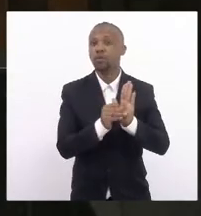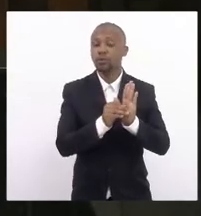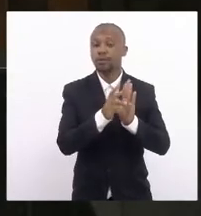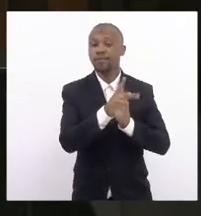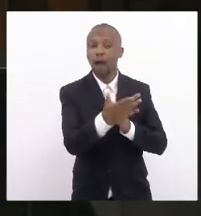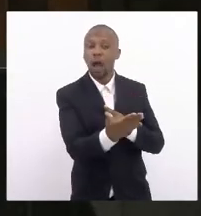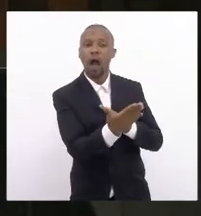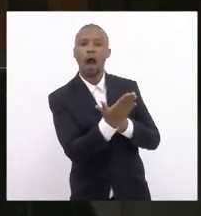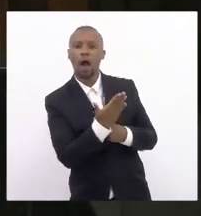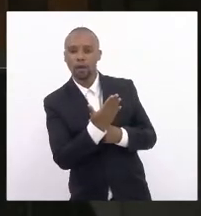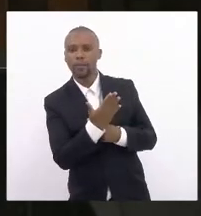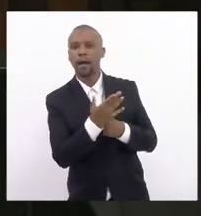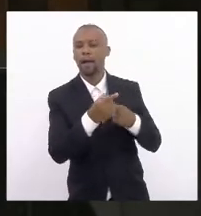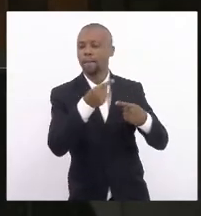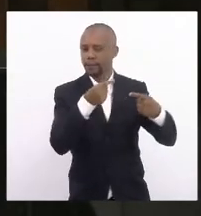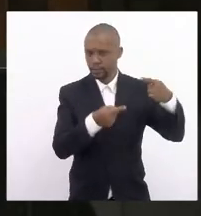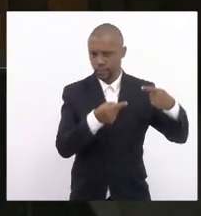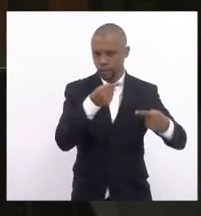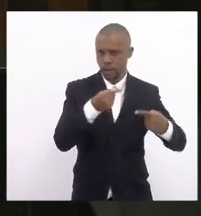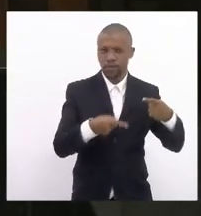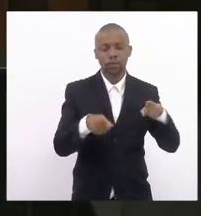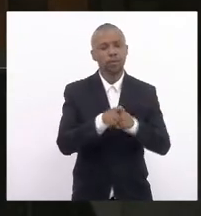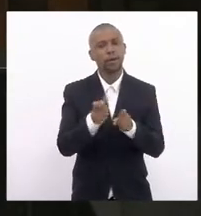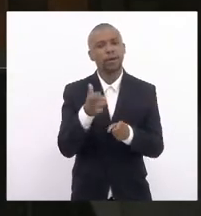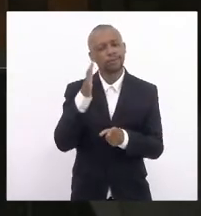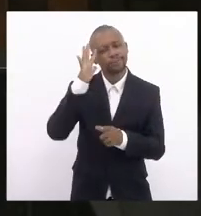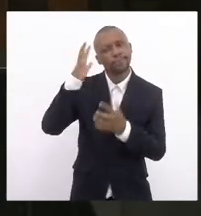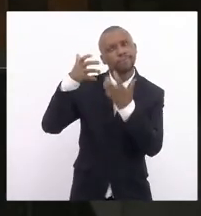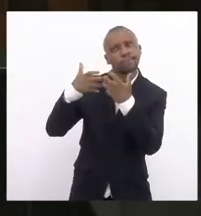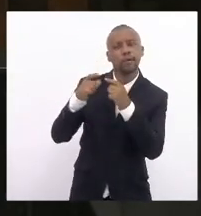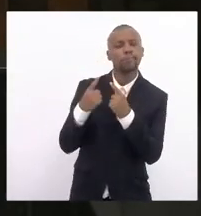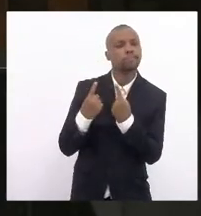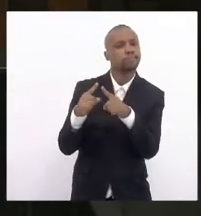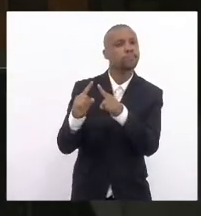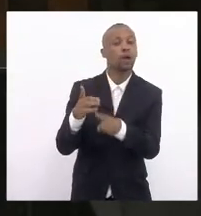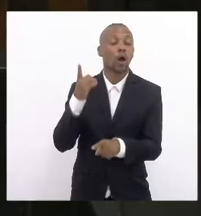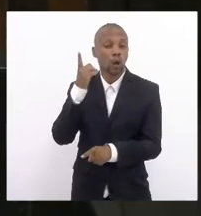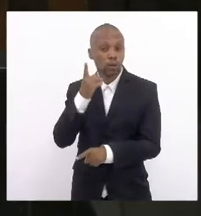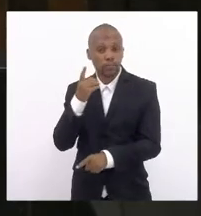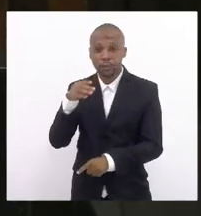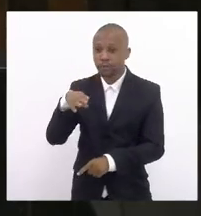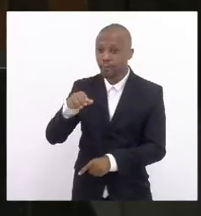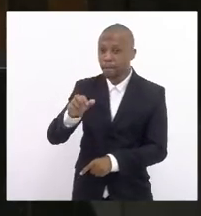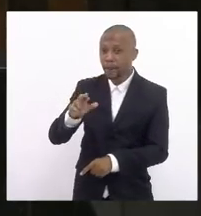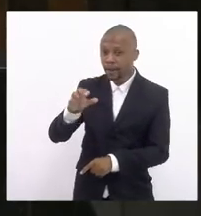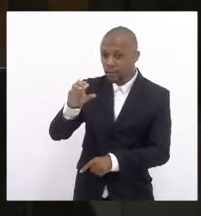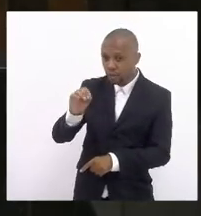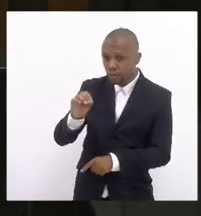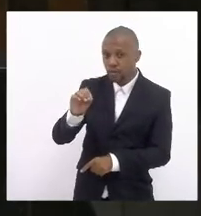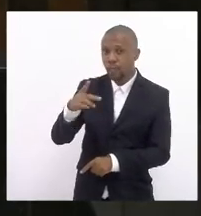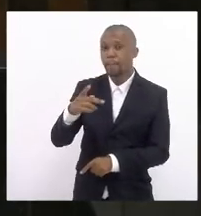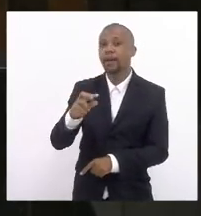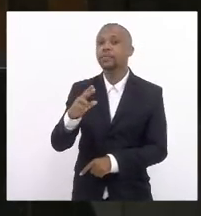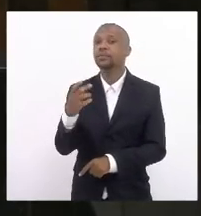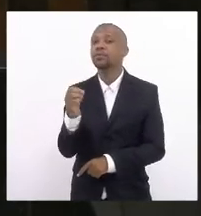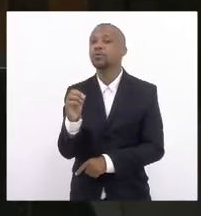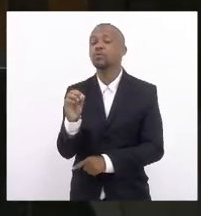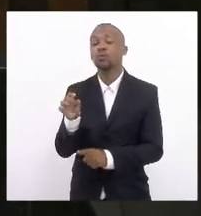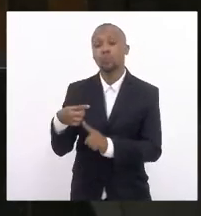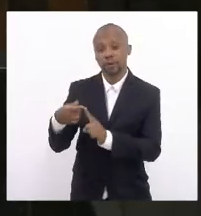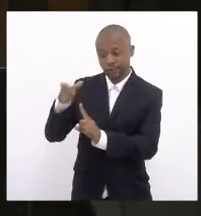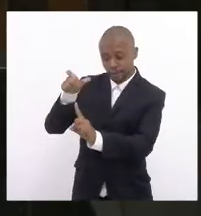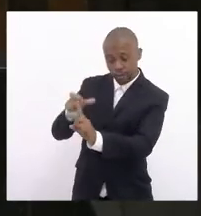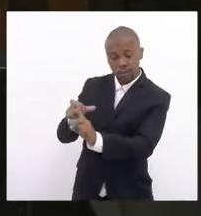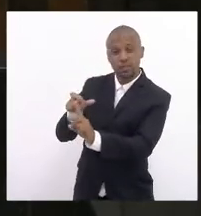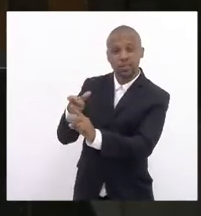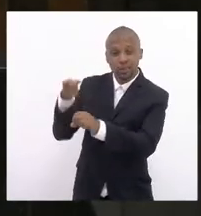esse debate. E eu quero fazer uma provocação ao deputado Márcio Pacheco, que é alguém que, desde que eu cheguei nessa casa aqui, tem um